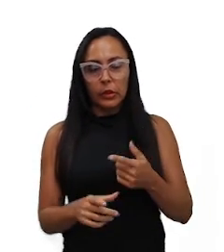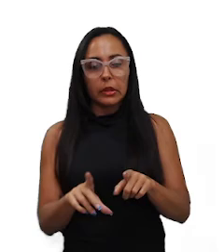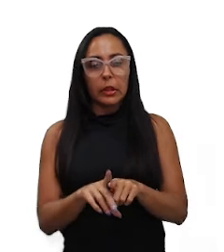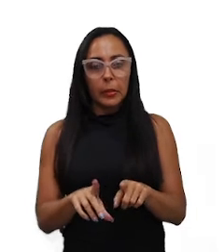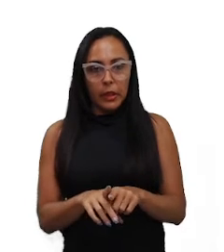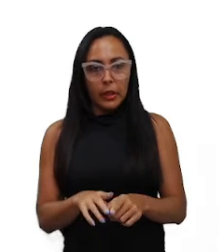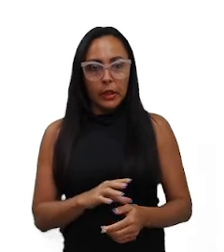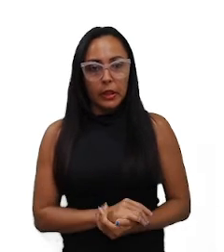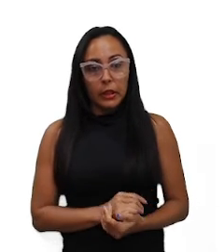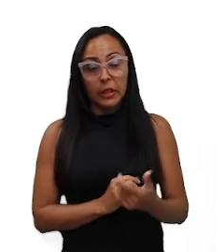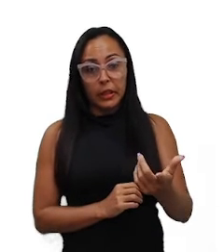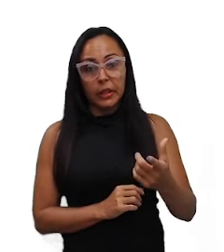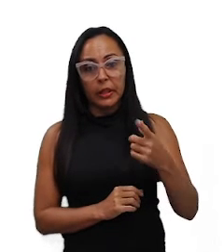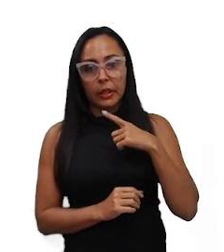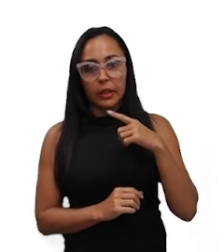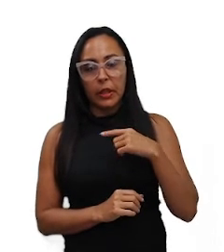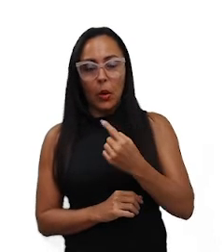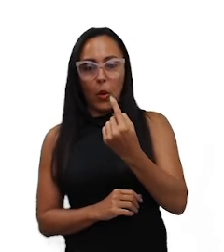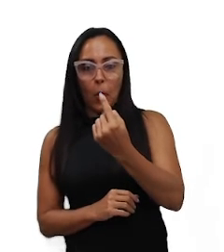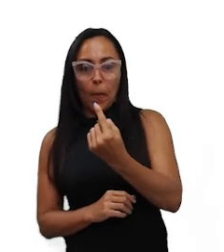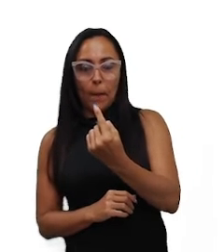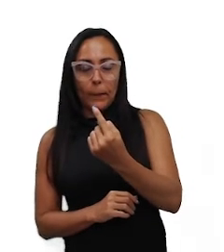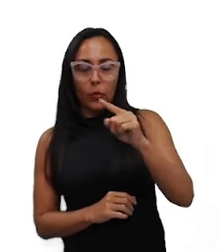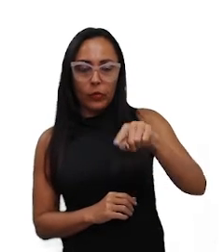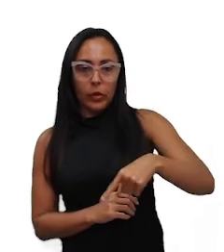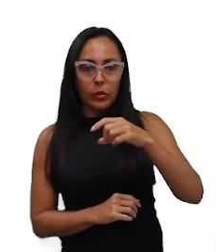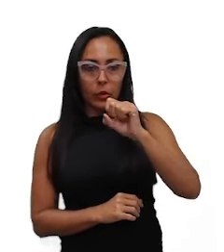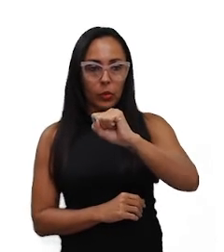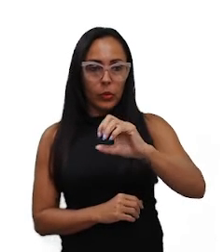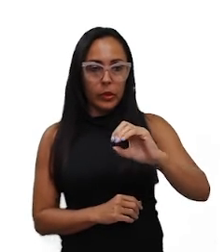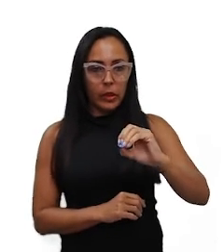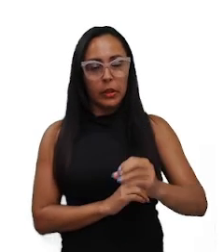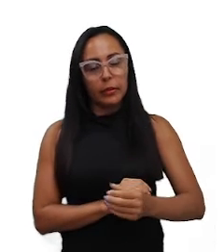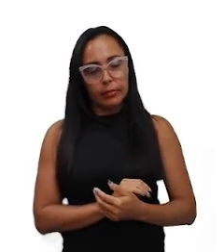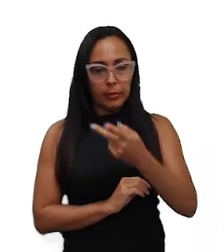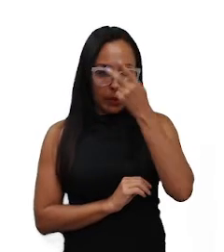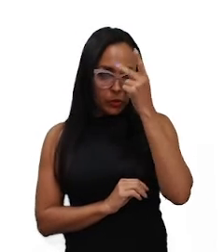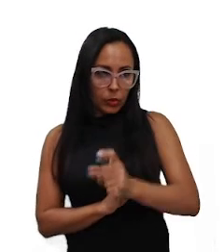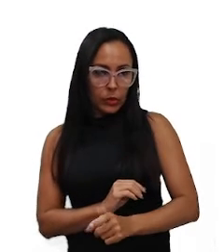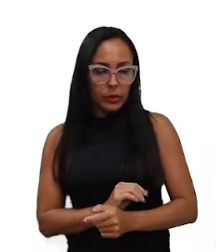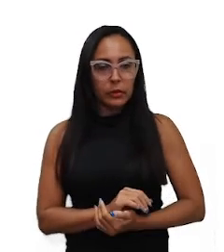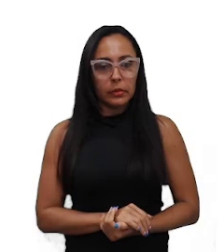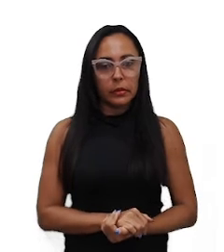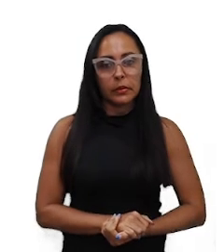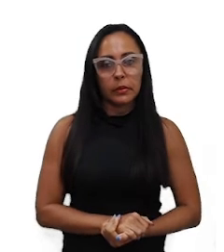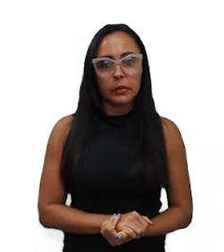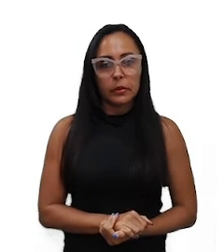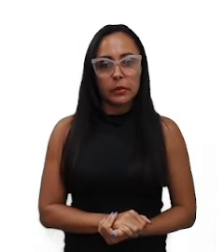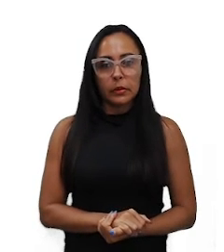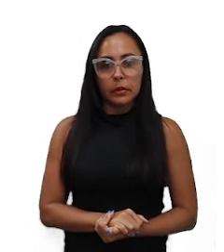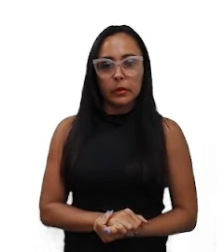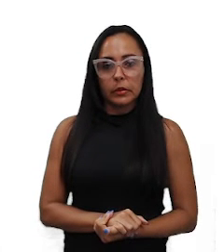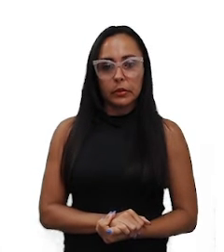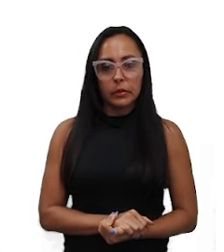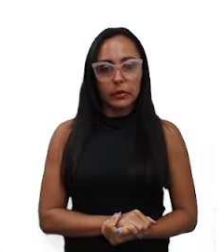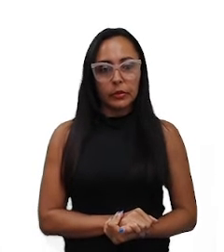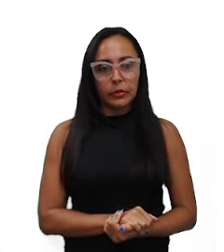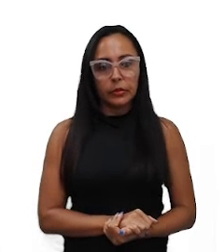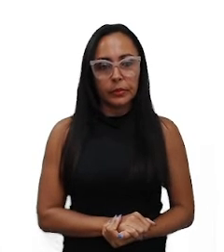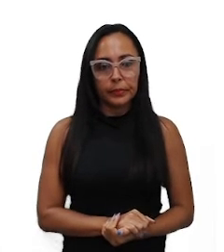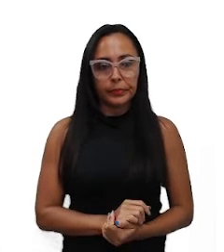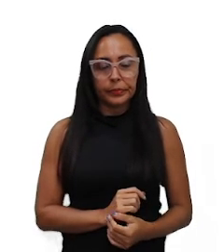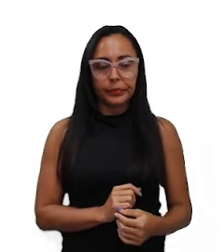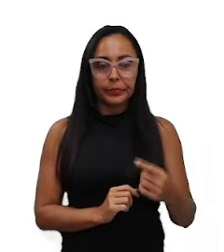que ele tenha 1,80 m, né? A pessoa tem 1,80 m. Então, marcou o olhar